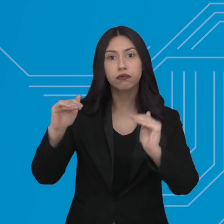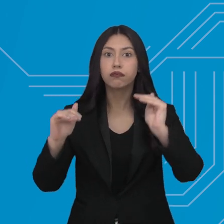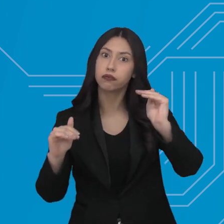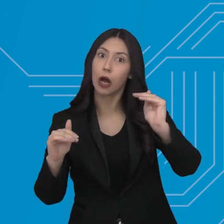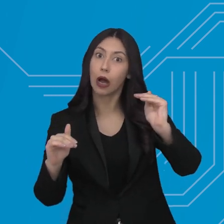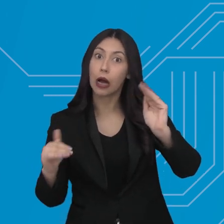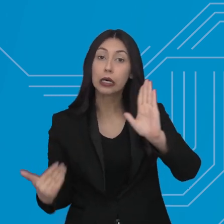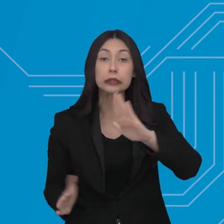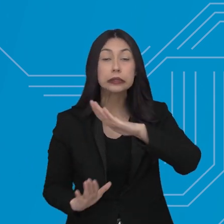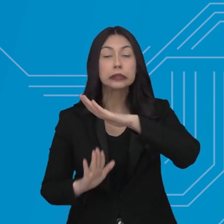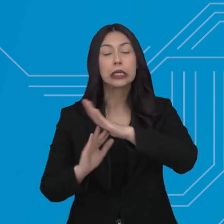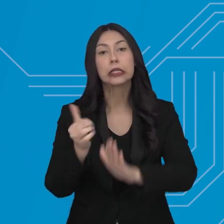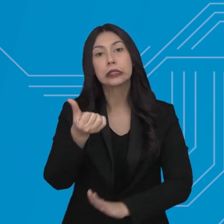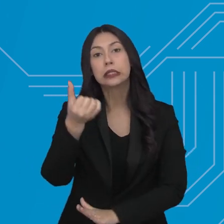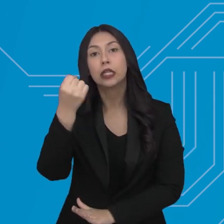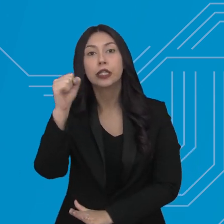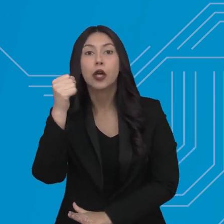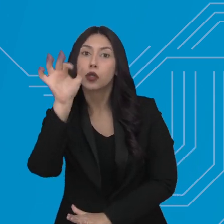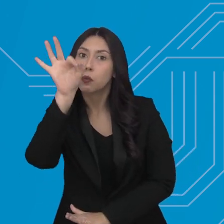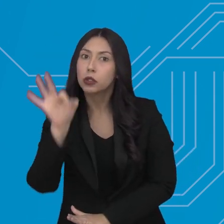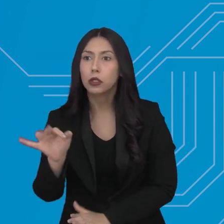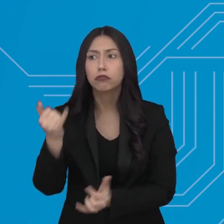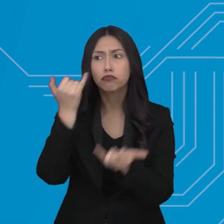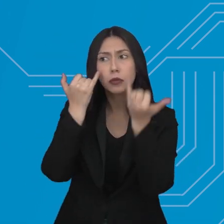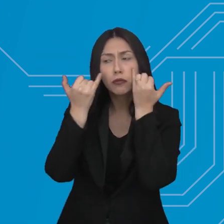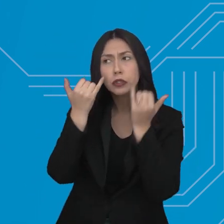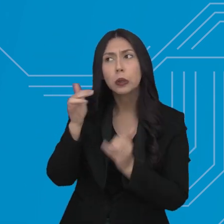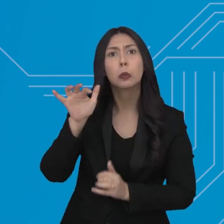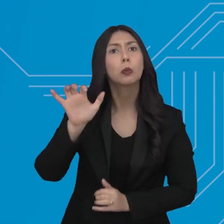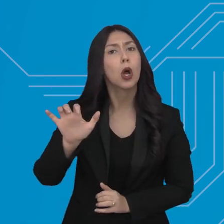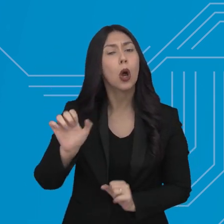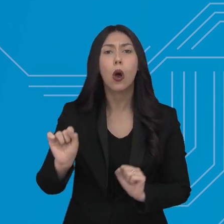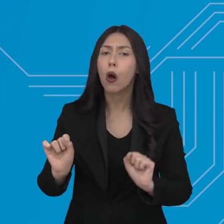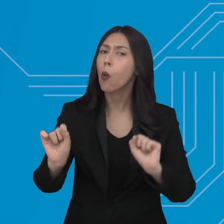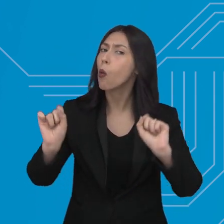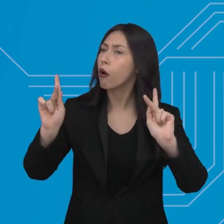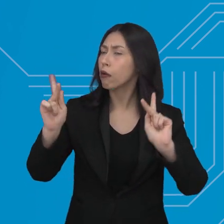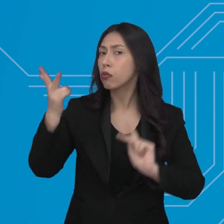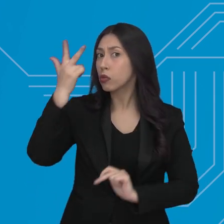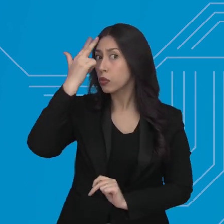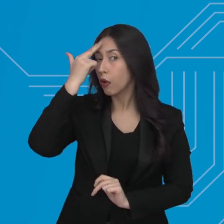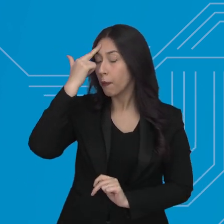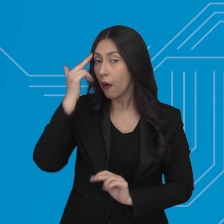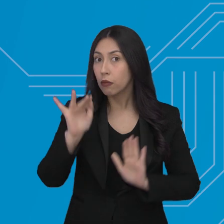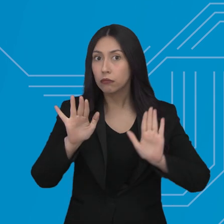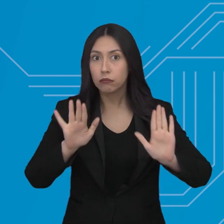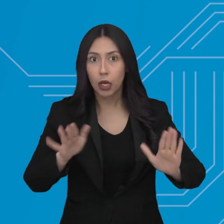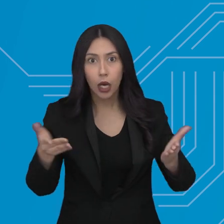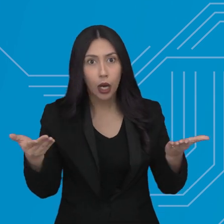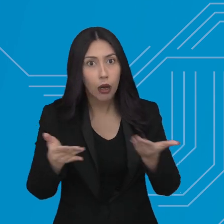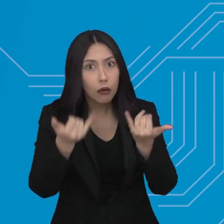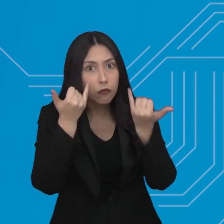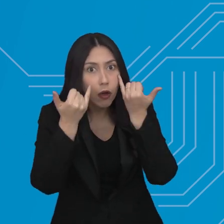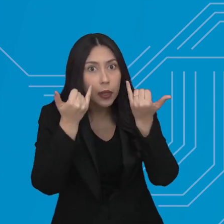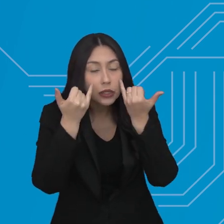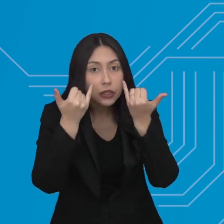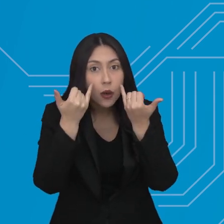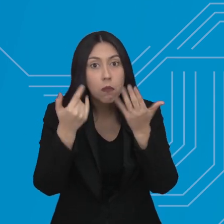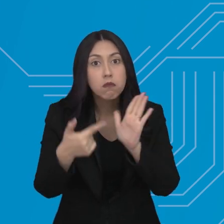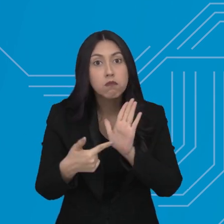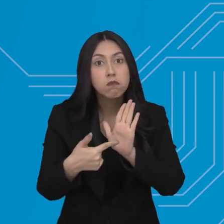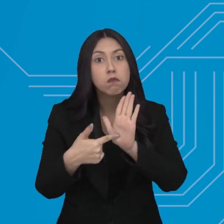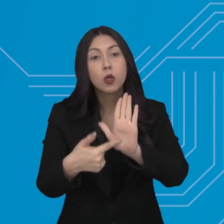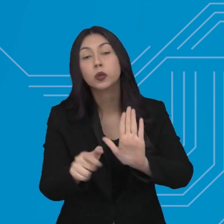essa diferença pode chegar a 68%. Essa informação pode até não surpreender, mas olha esse dado.